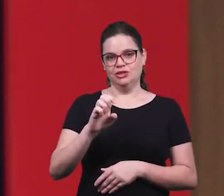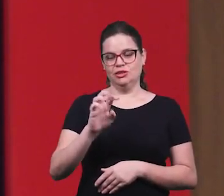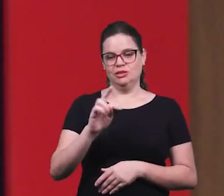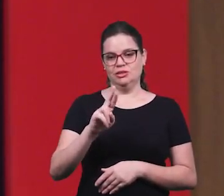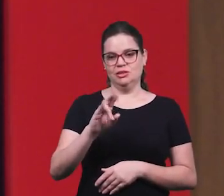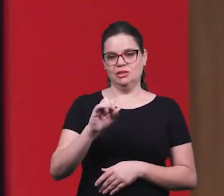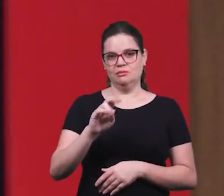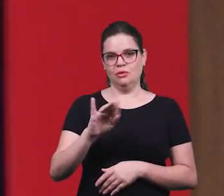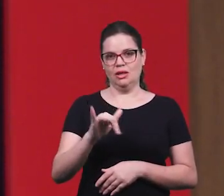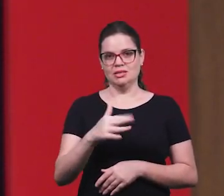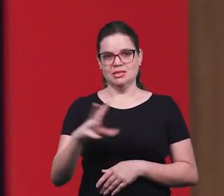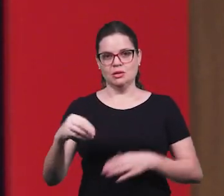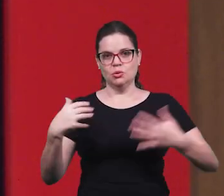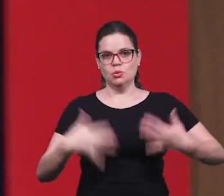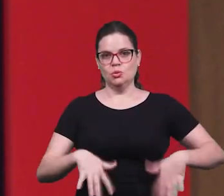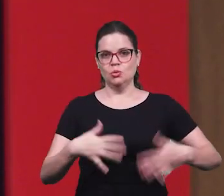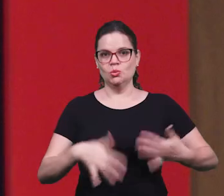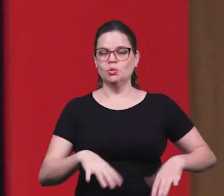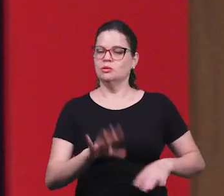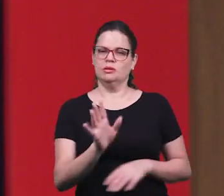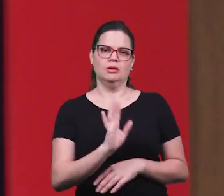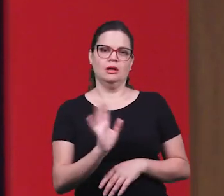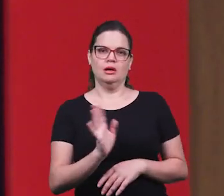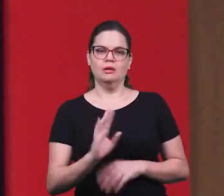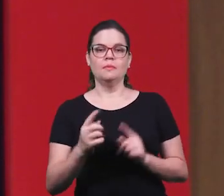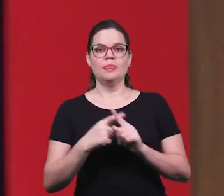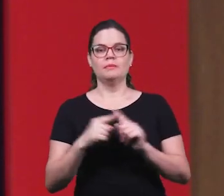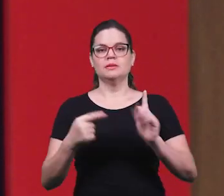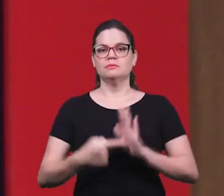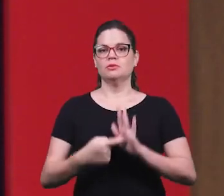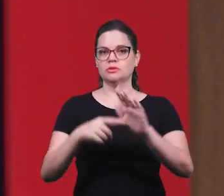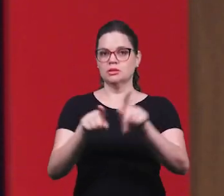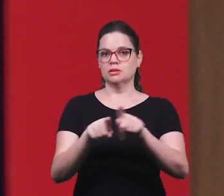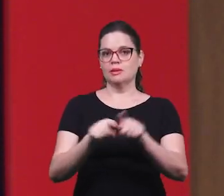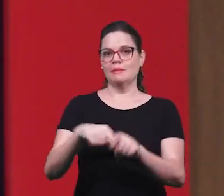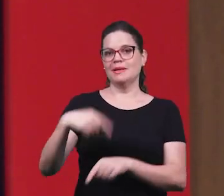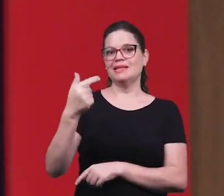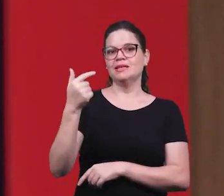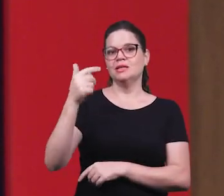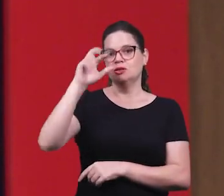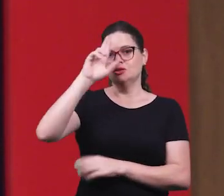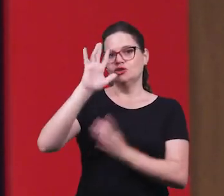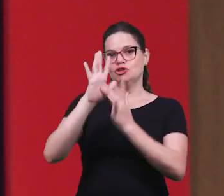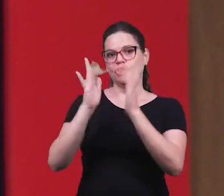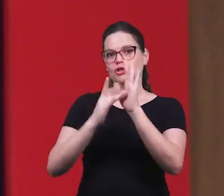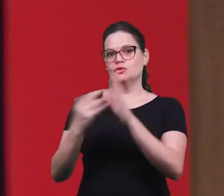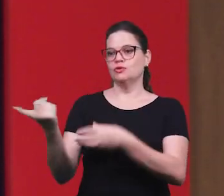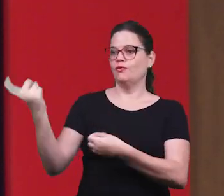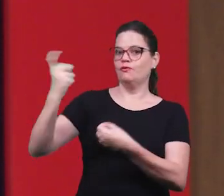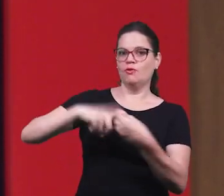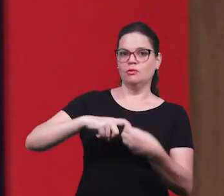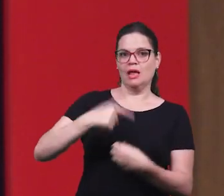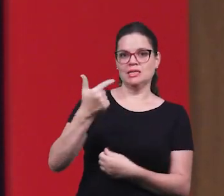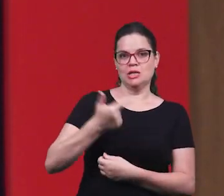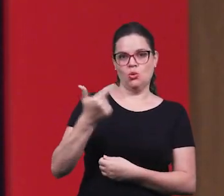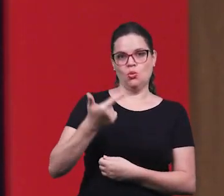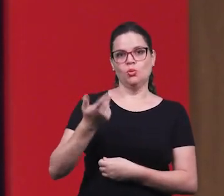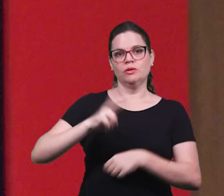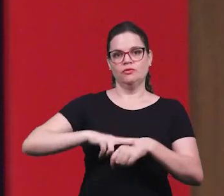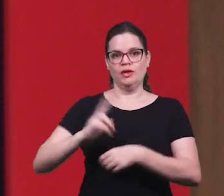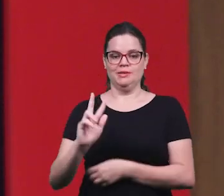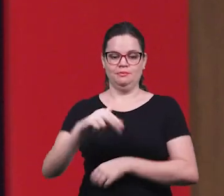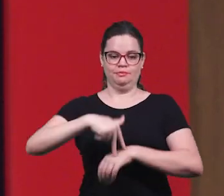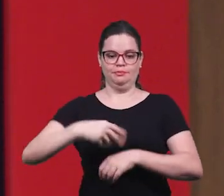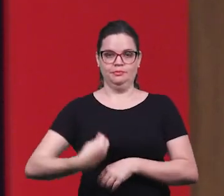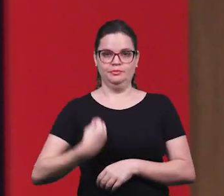diferenciando o arrebatamento da igreja com a segunda vinda do Senhor Jesus. É muito importante, há um QR Code agora que você pode acessar para